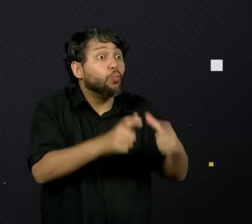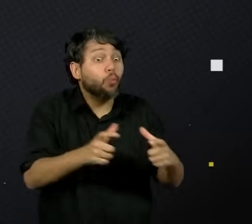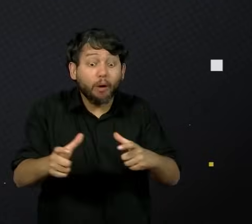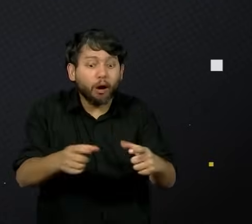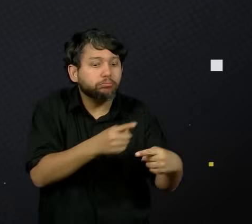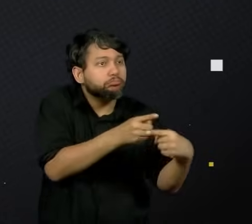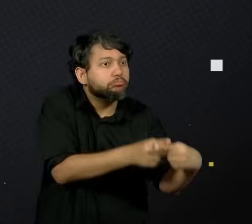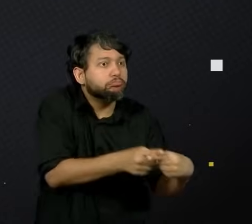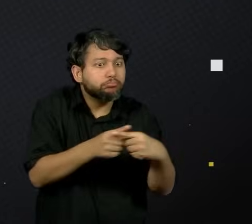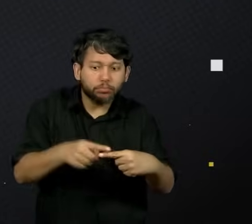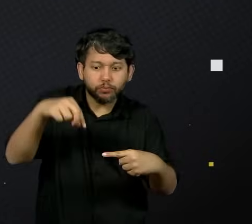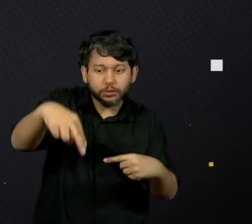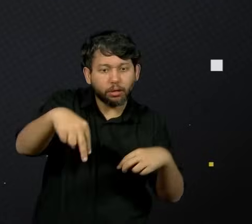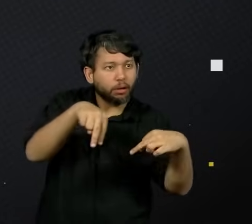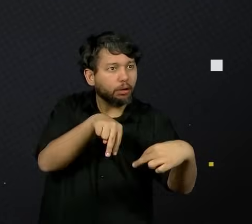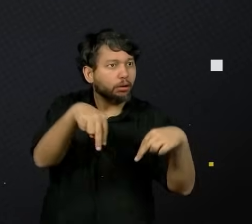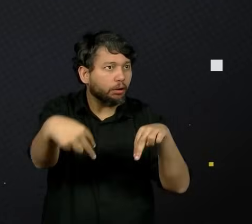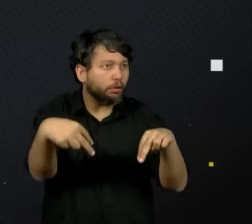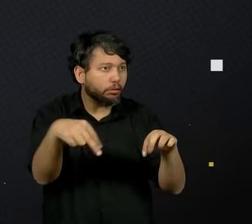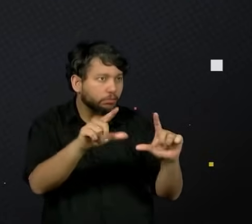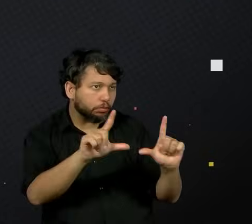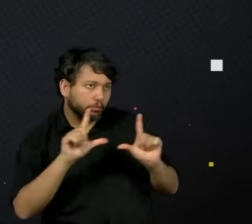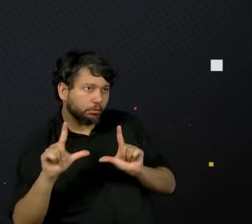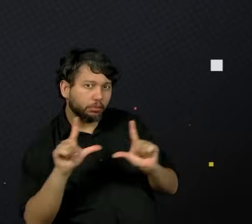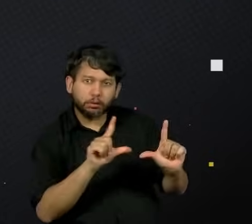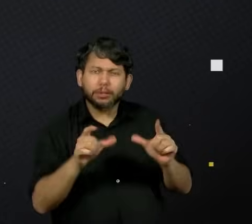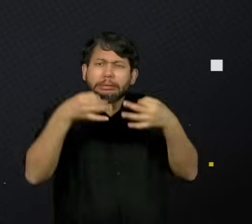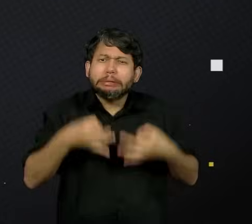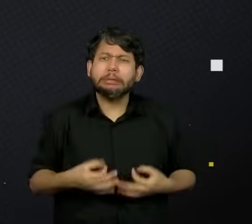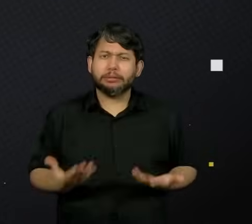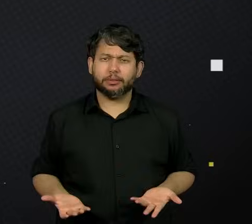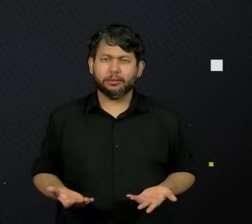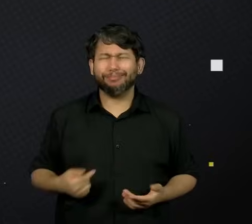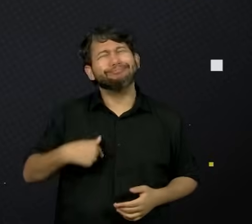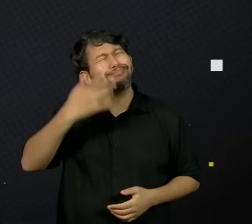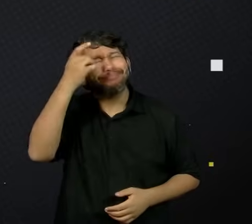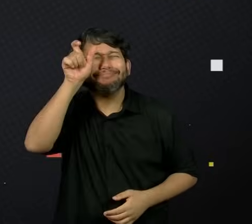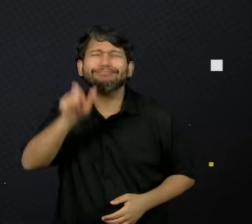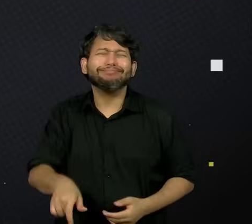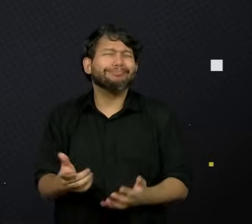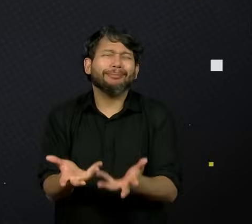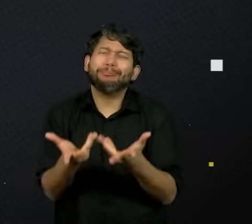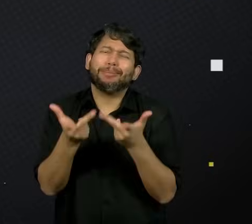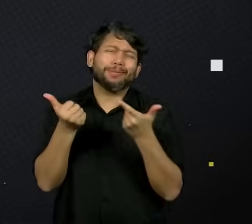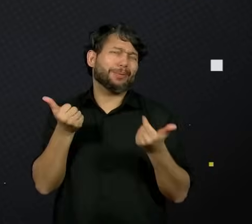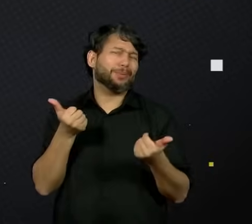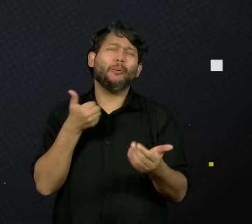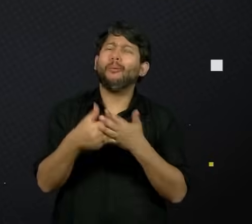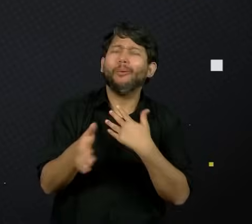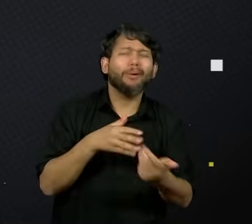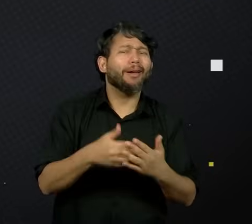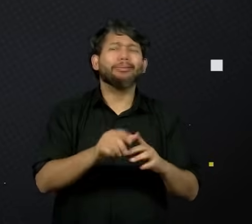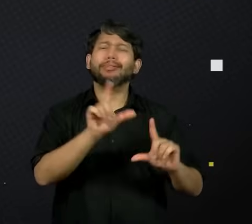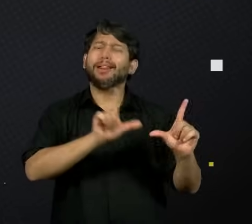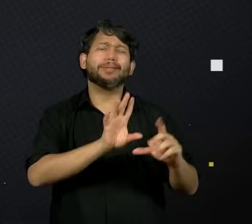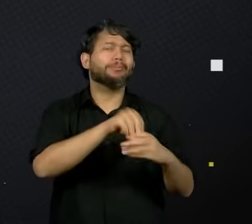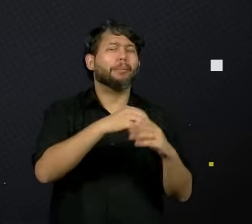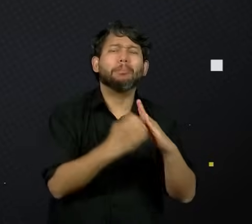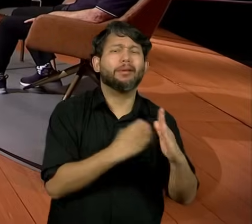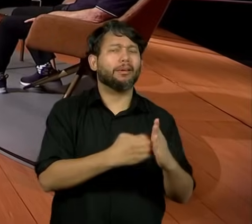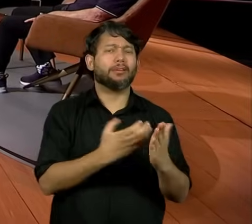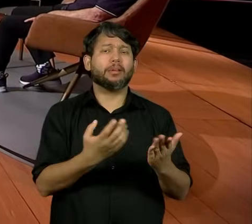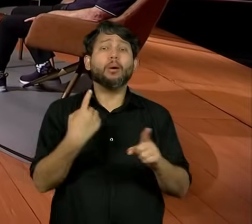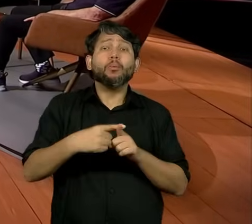ali tu via que tinha um grande diretor te dirigindo. Jacques Lagoa é essencial para qualquer emissora, seja dirigindo